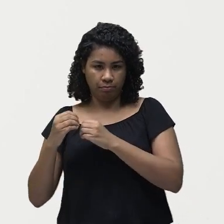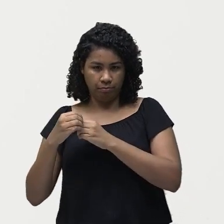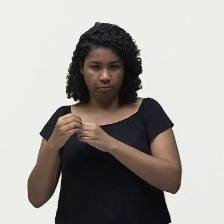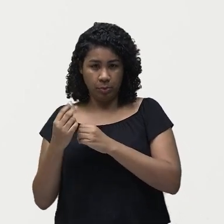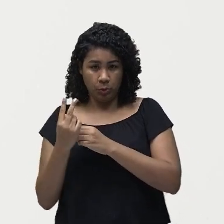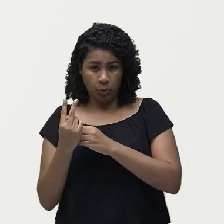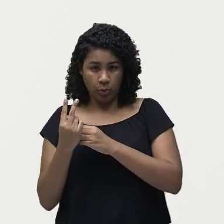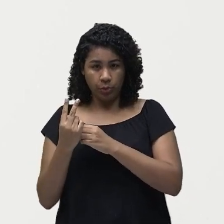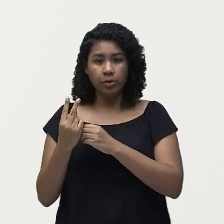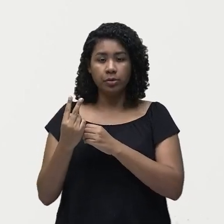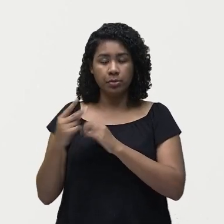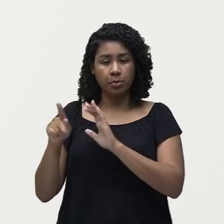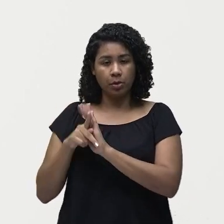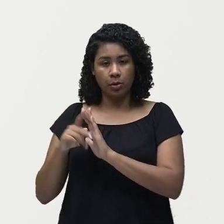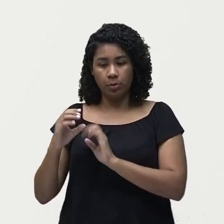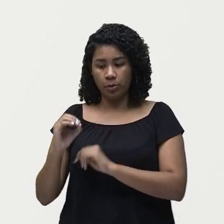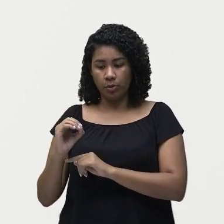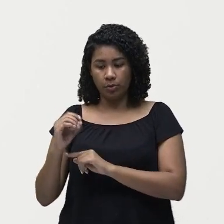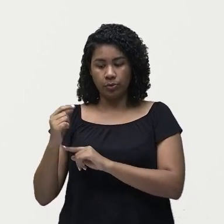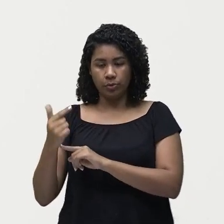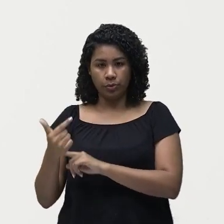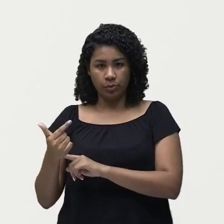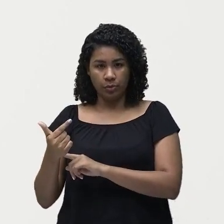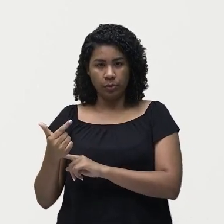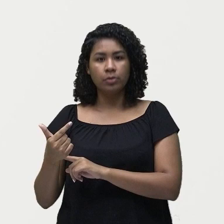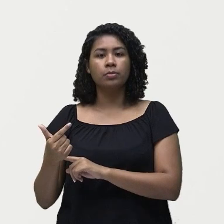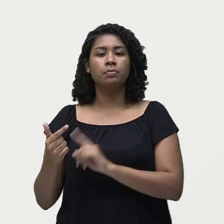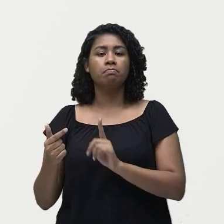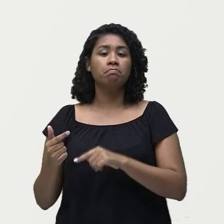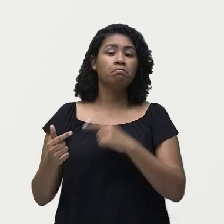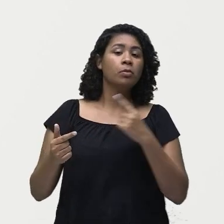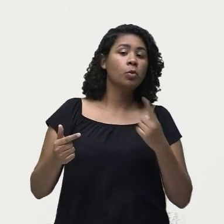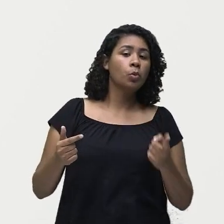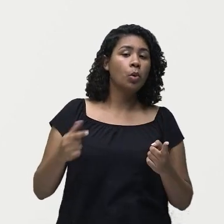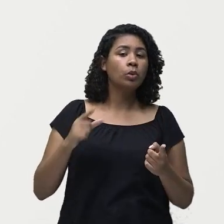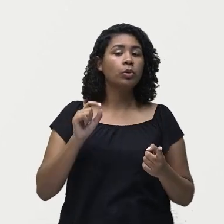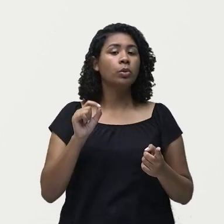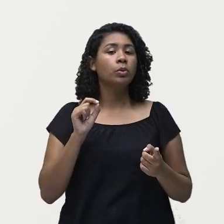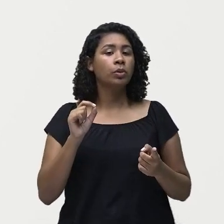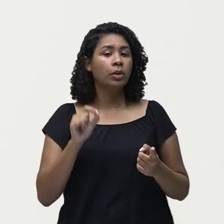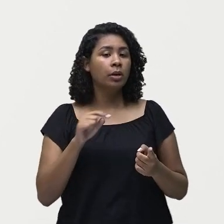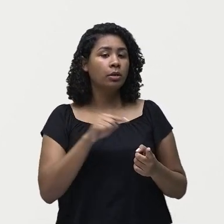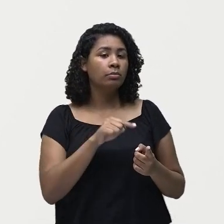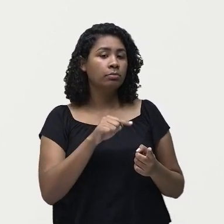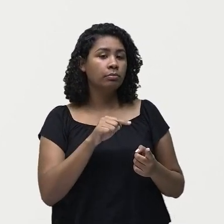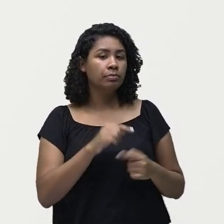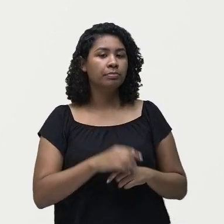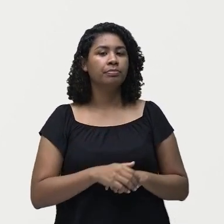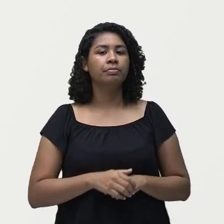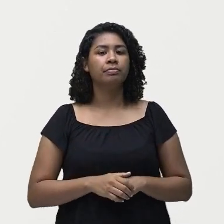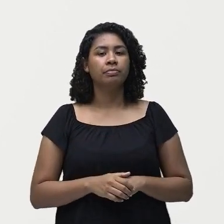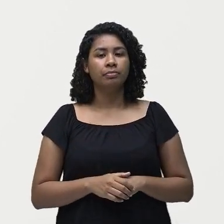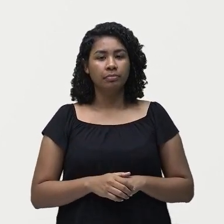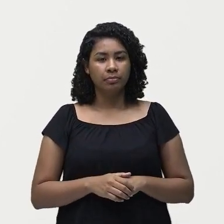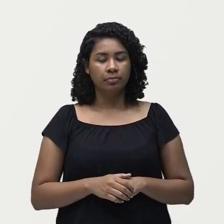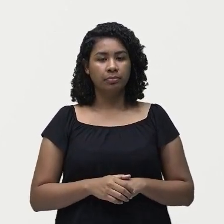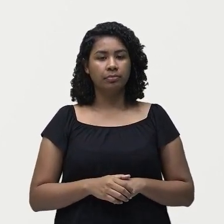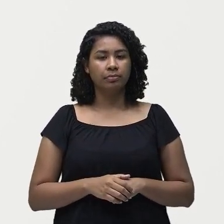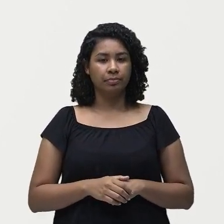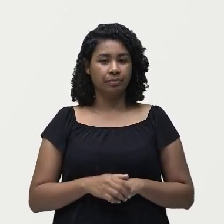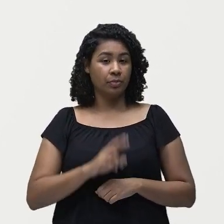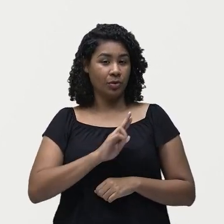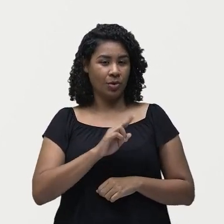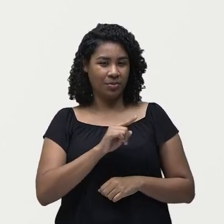2 átomos, O2. E aqui, o que ele forma? Um monóxido de cloro.